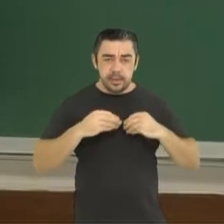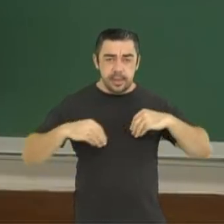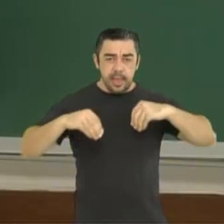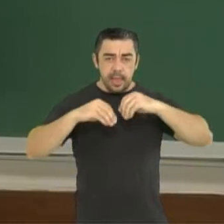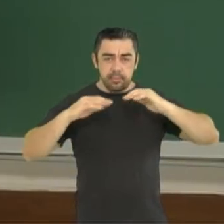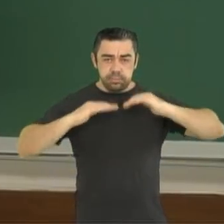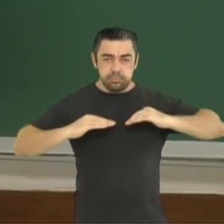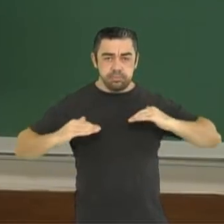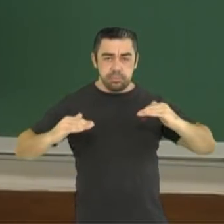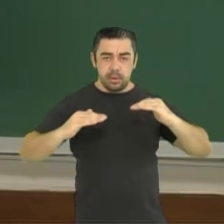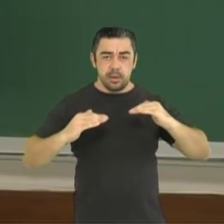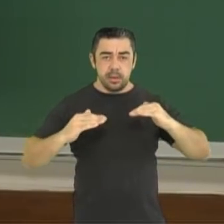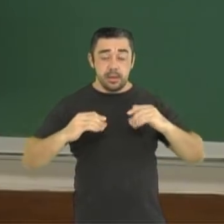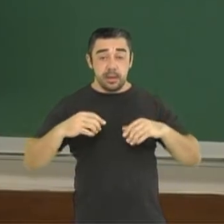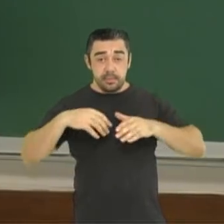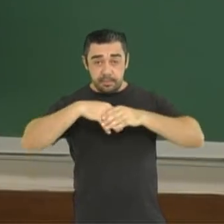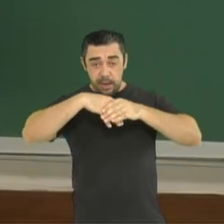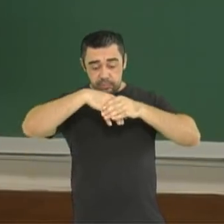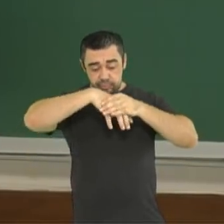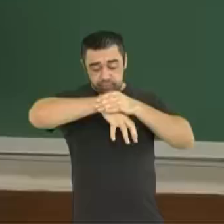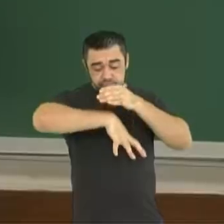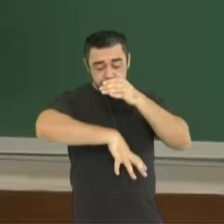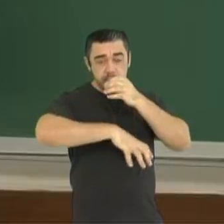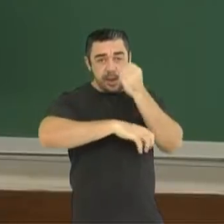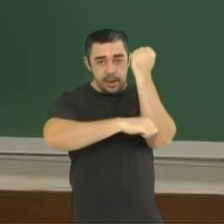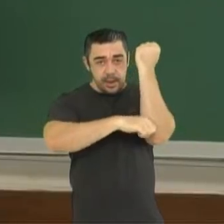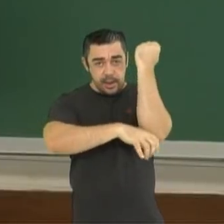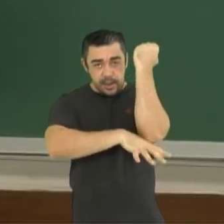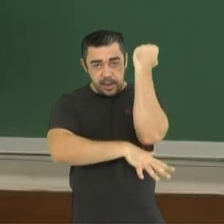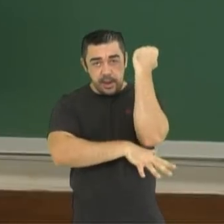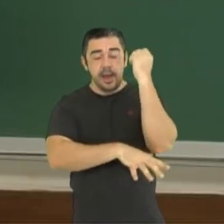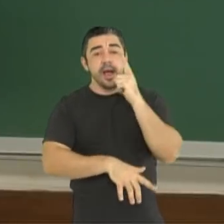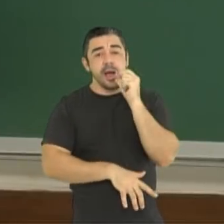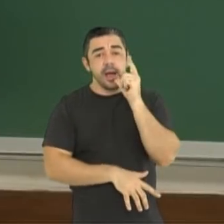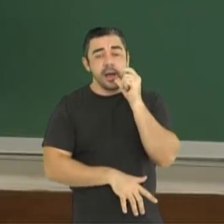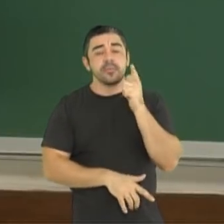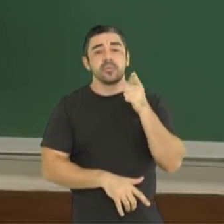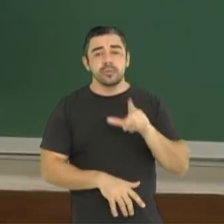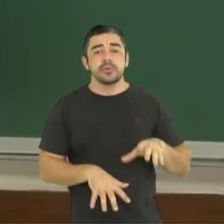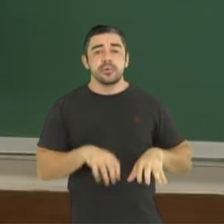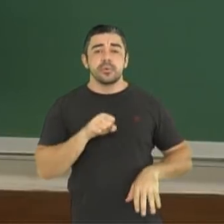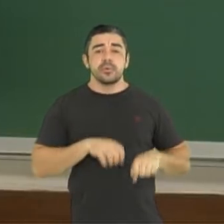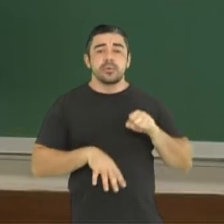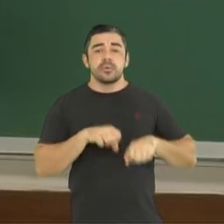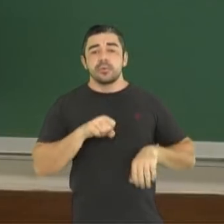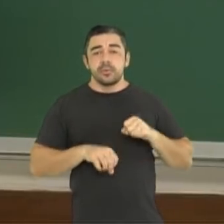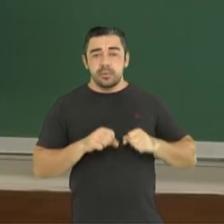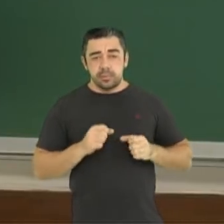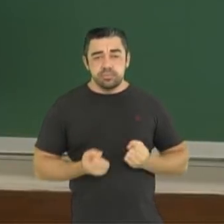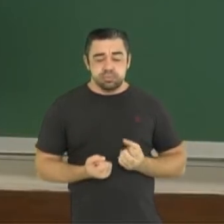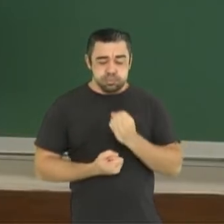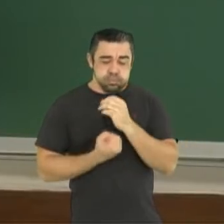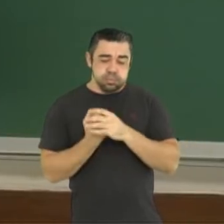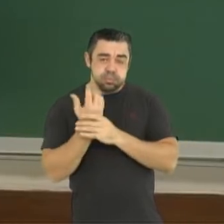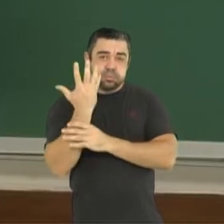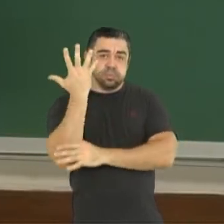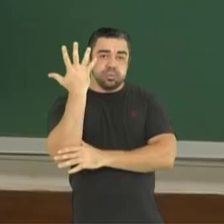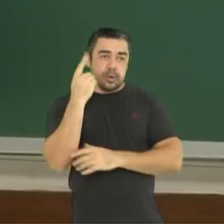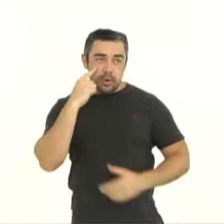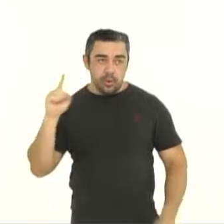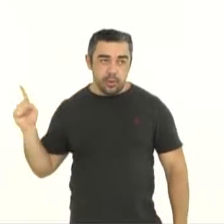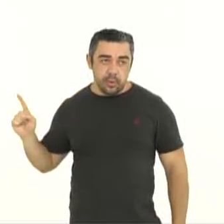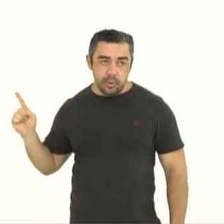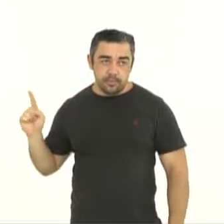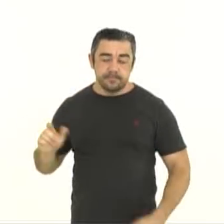eles plantavam as raízes embaixo. Claro, elas chegavam até a água e daí elas eram irrigadas. Olha que bacana a representação de uma